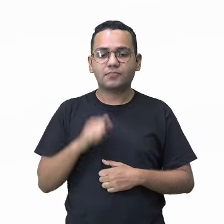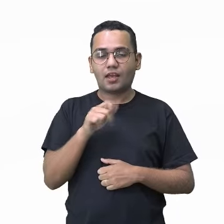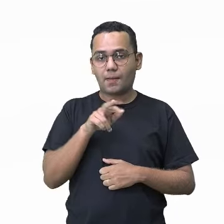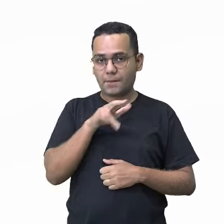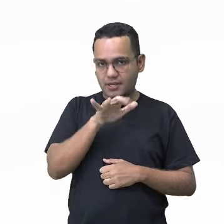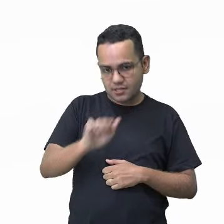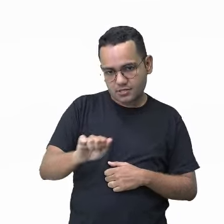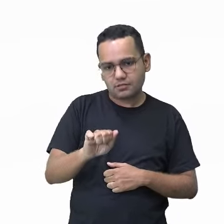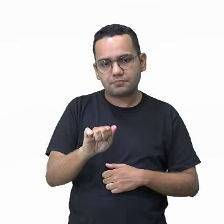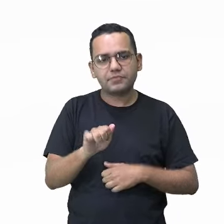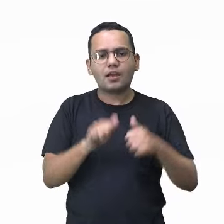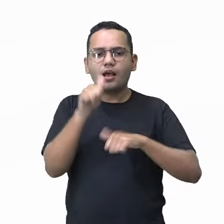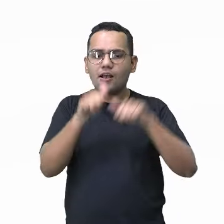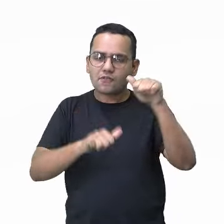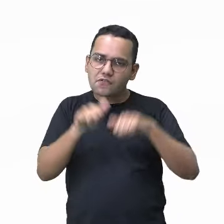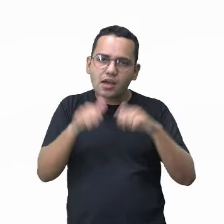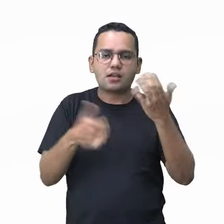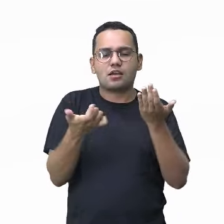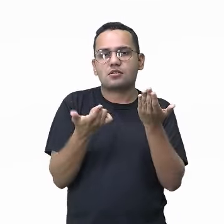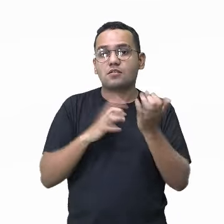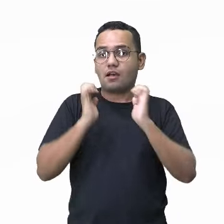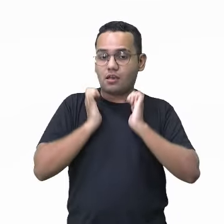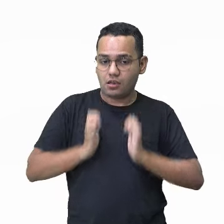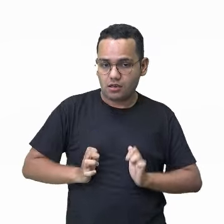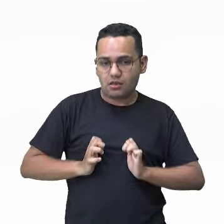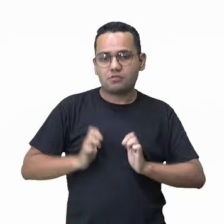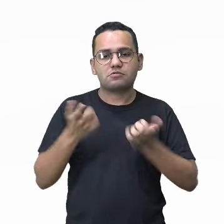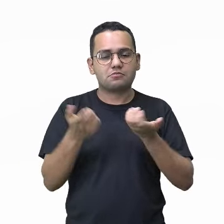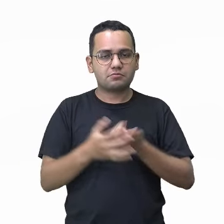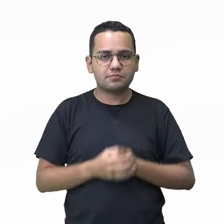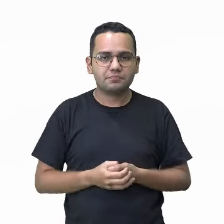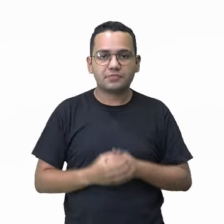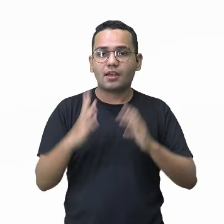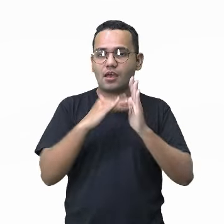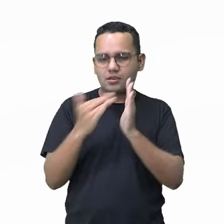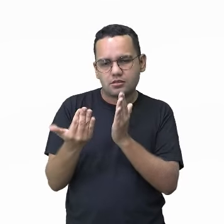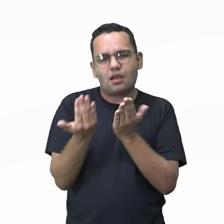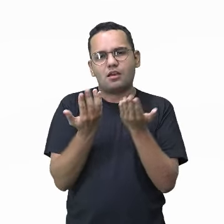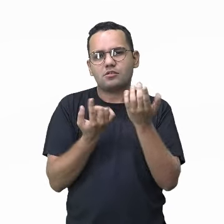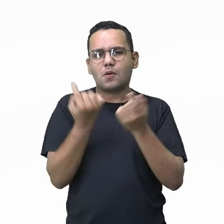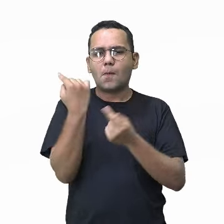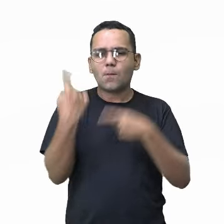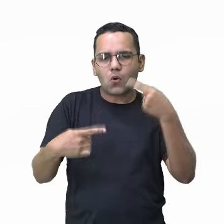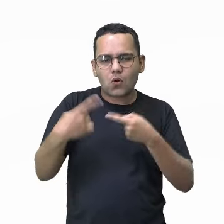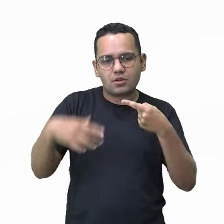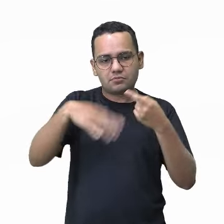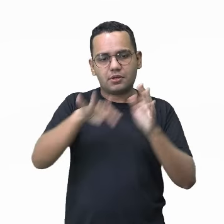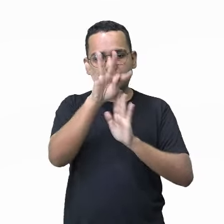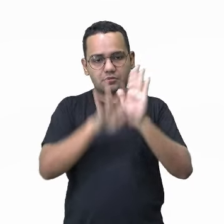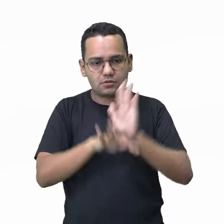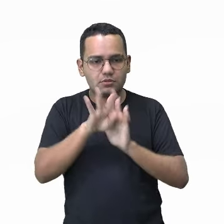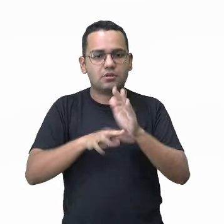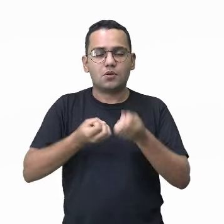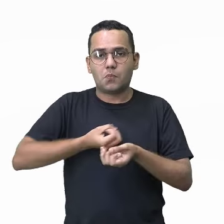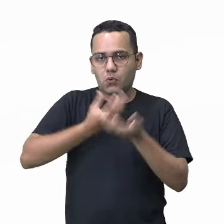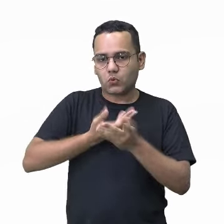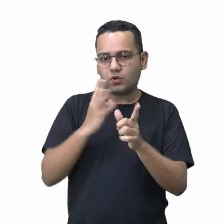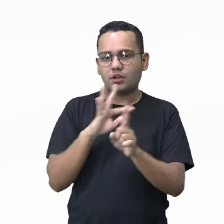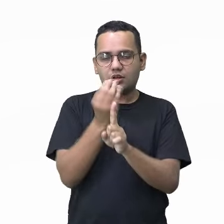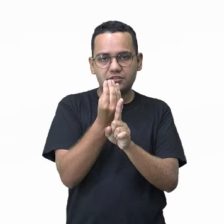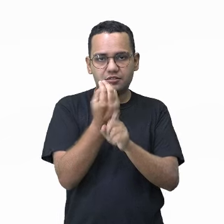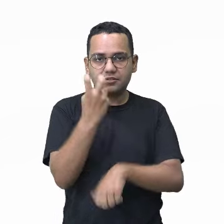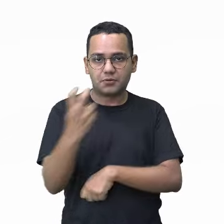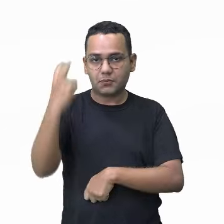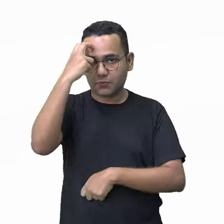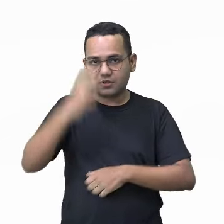apreciação avaliação de aspectos éticos estéticos e políticos em textos e produções artísticas